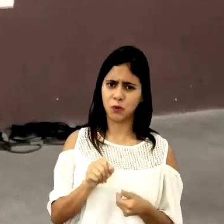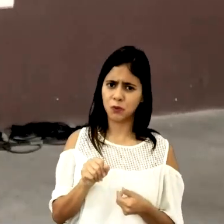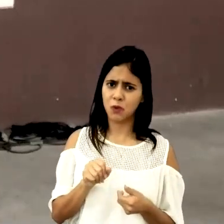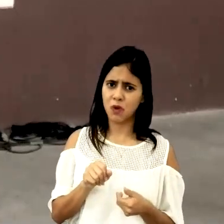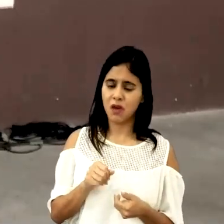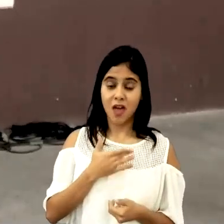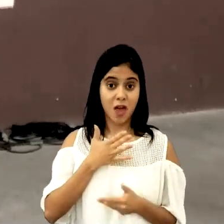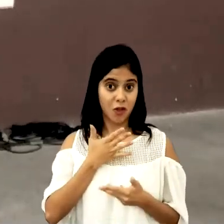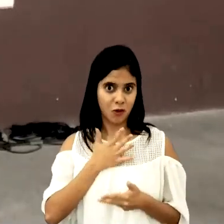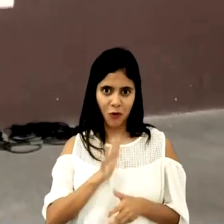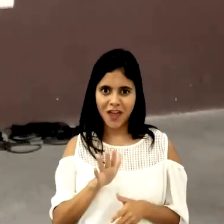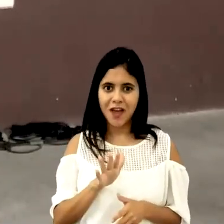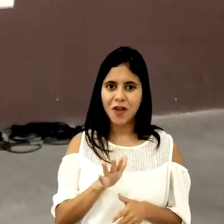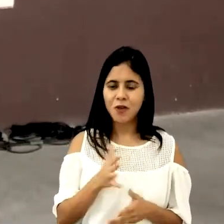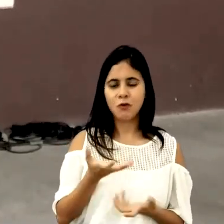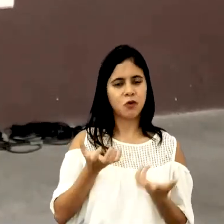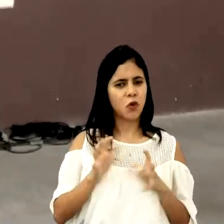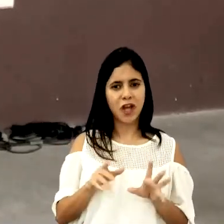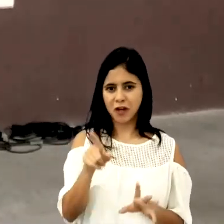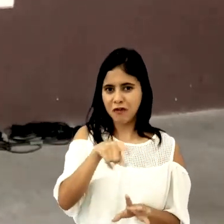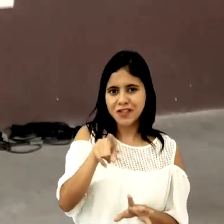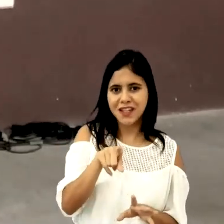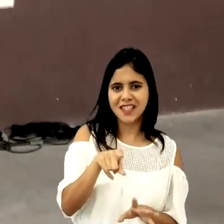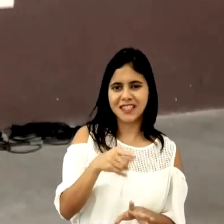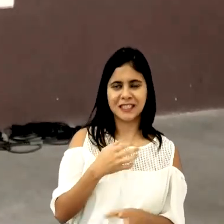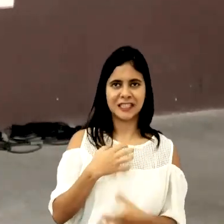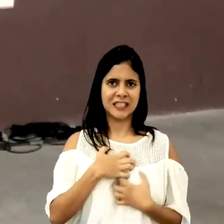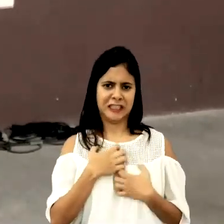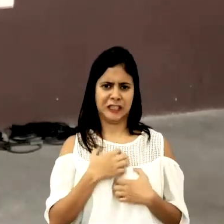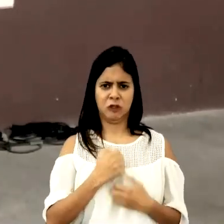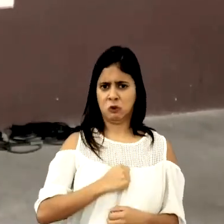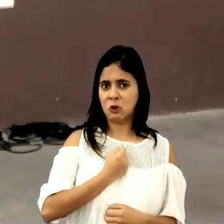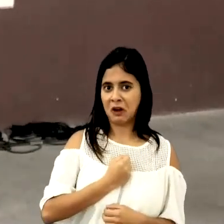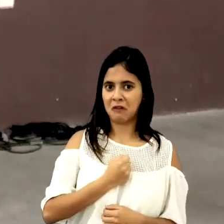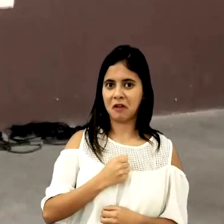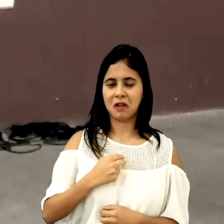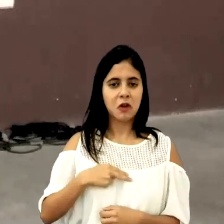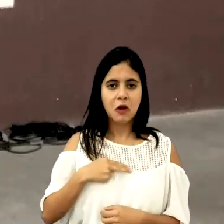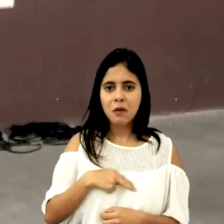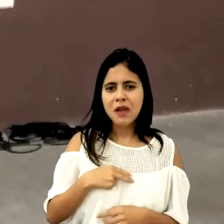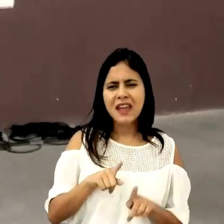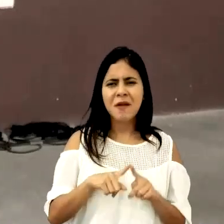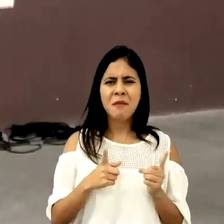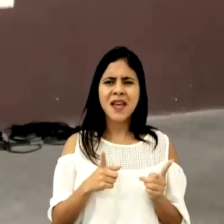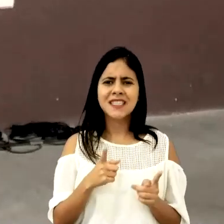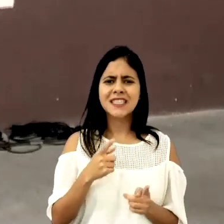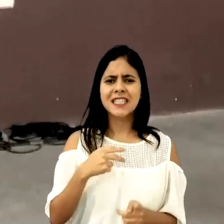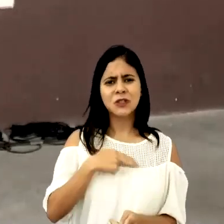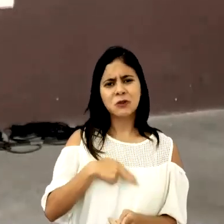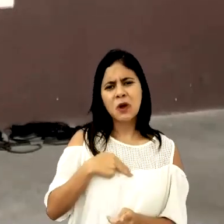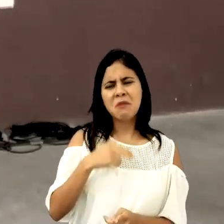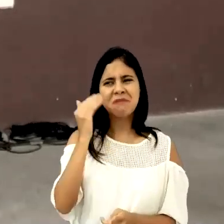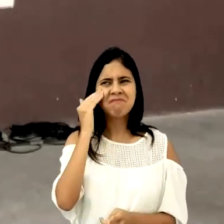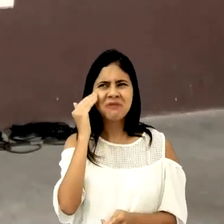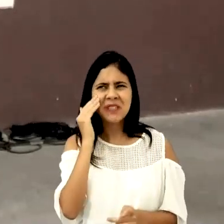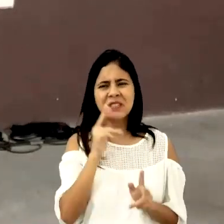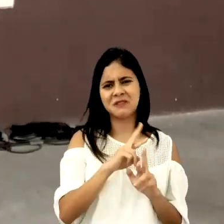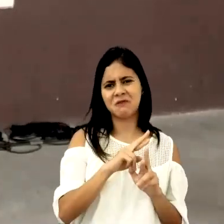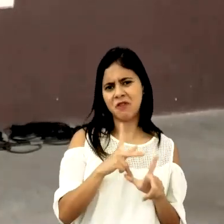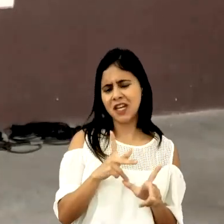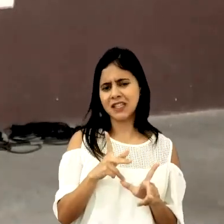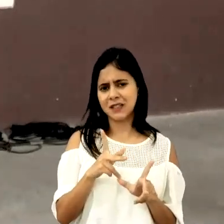Não quero que você fique com raiva de Noemi. Ela está lutando pela vida. Mas ela às vezes tem umas leituras meio estranhas do